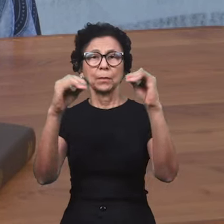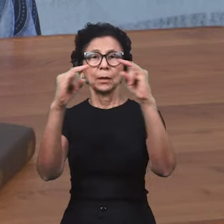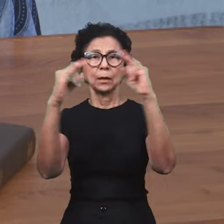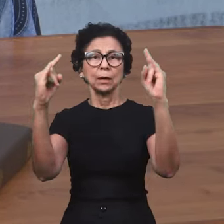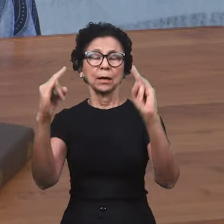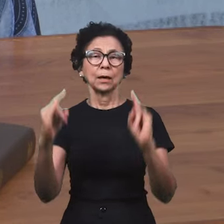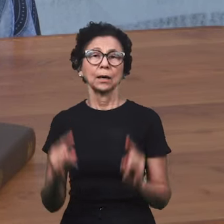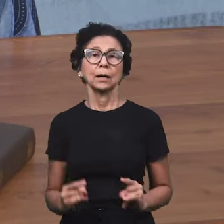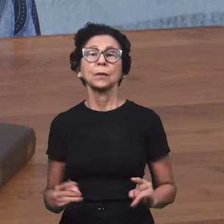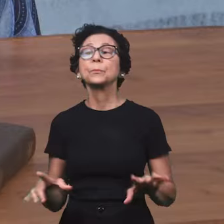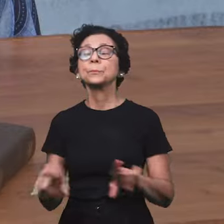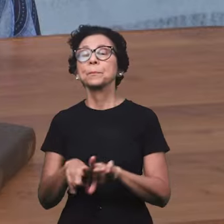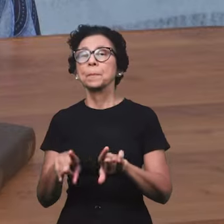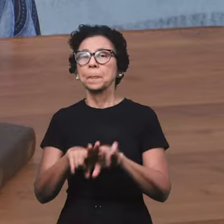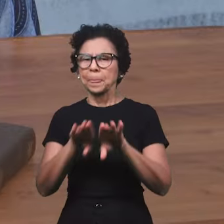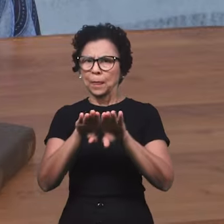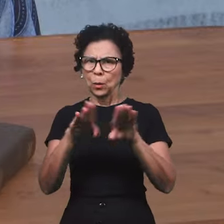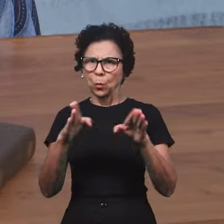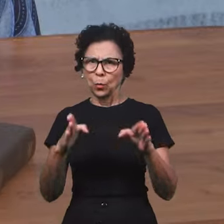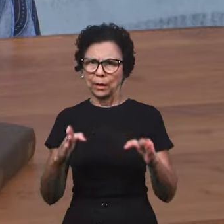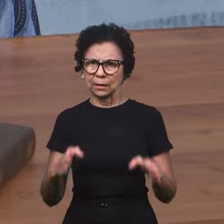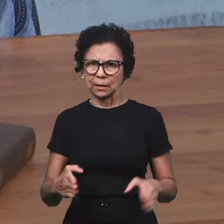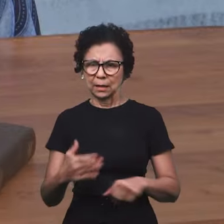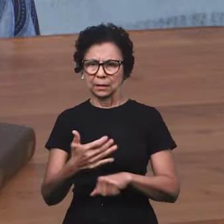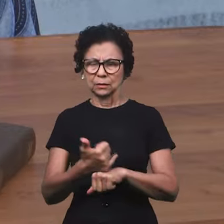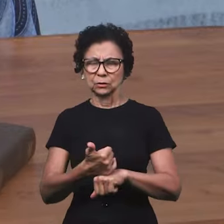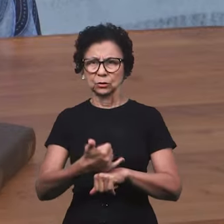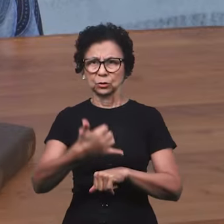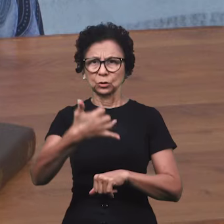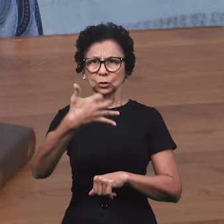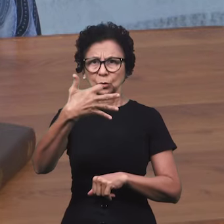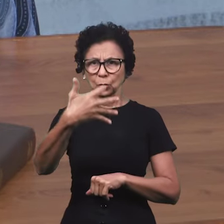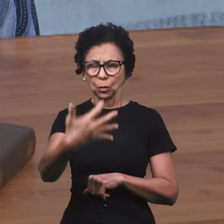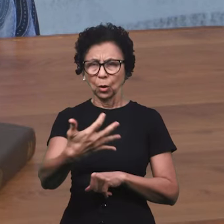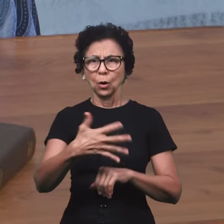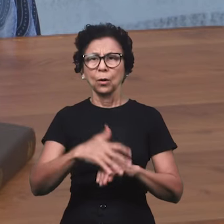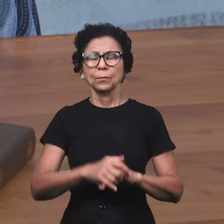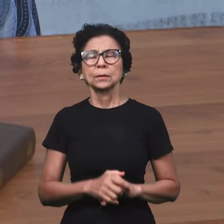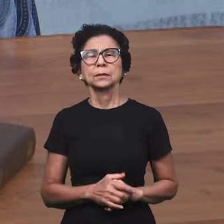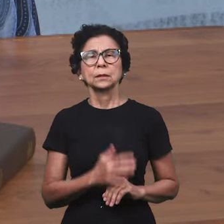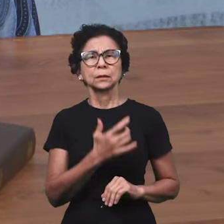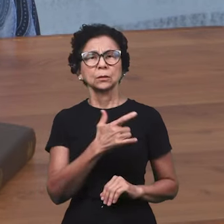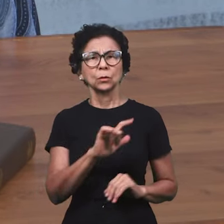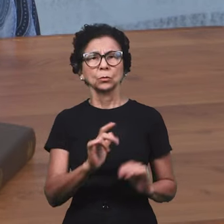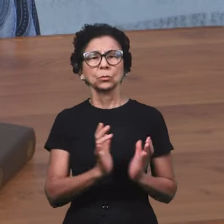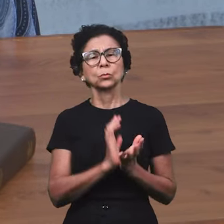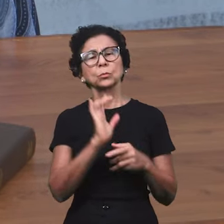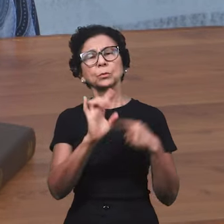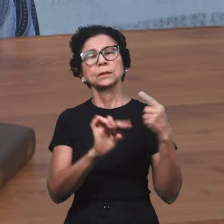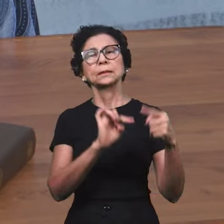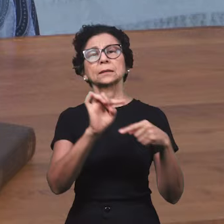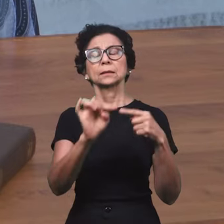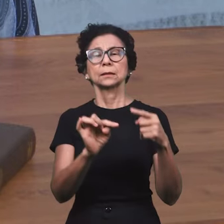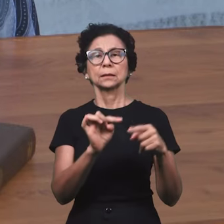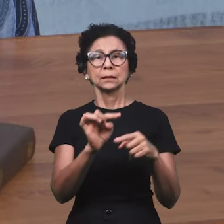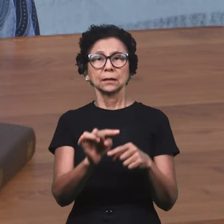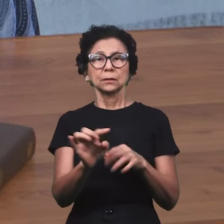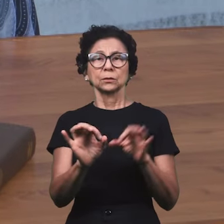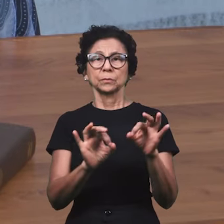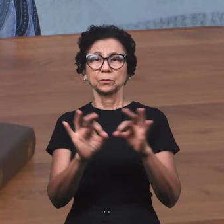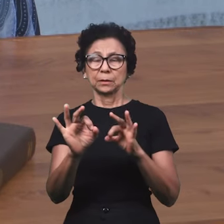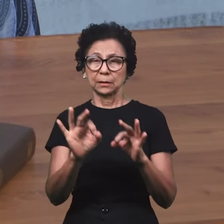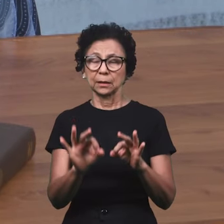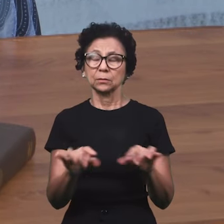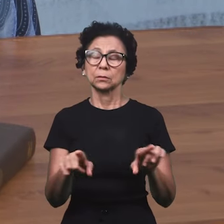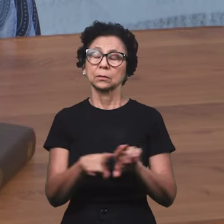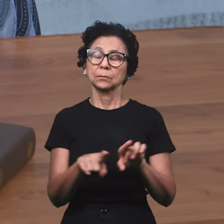cobre que tinha feito Bezaleel, filho de Uri, filho de Ur, estava ali diante do tabernáculo do